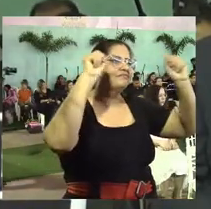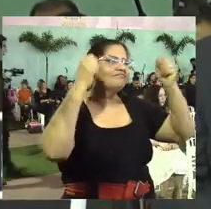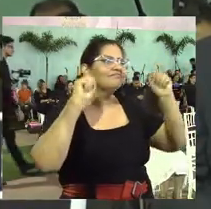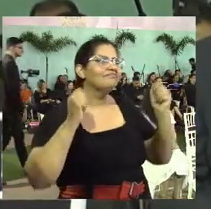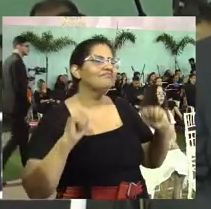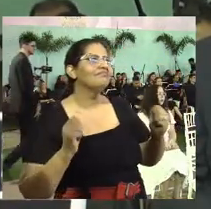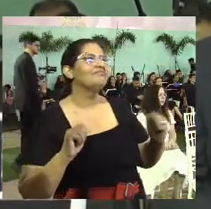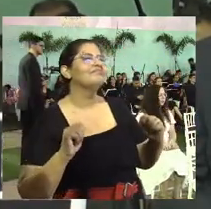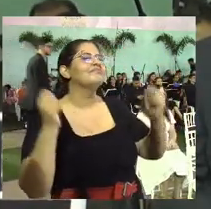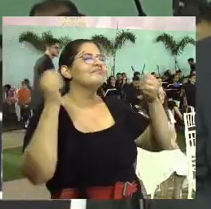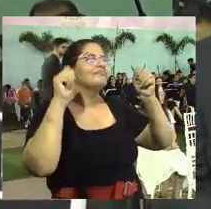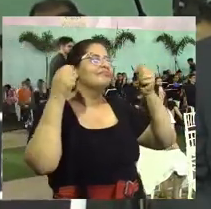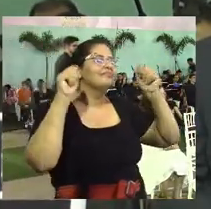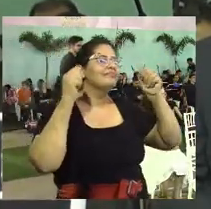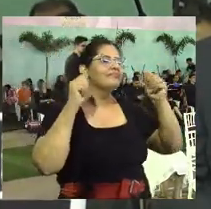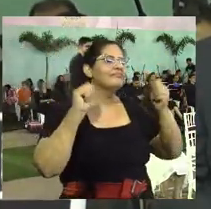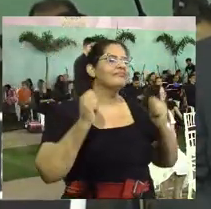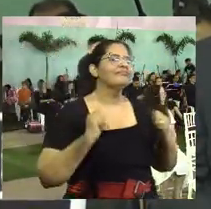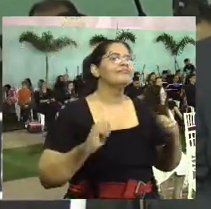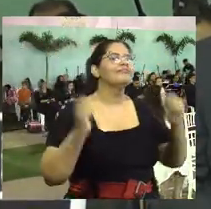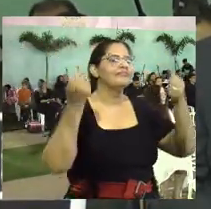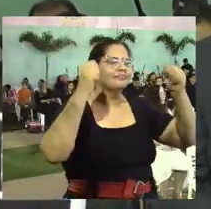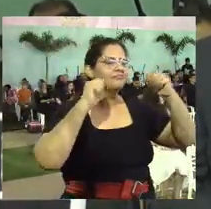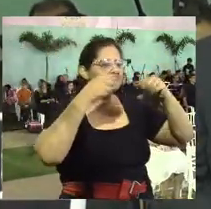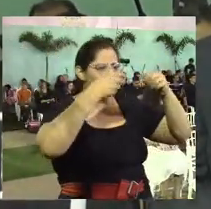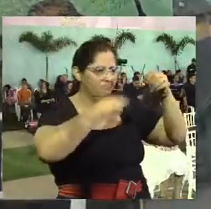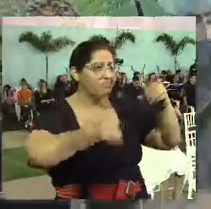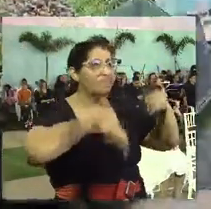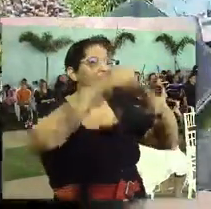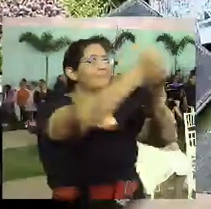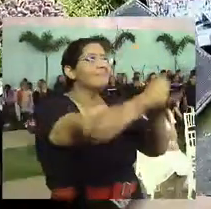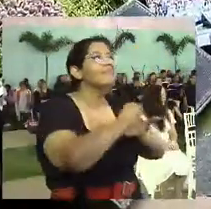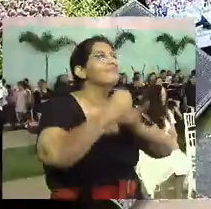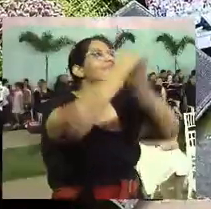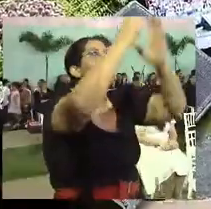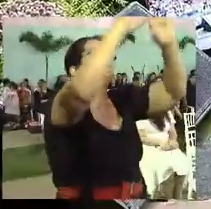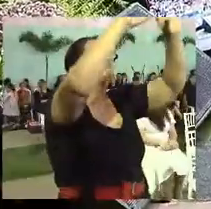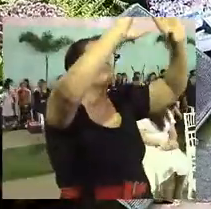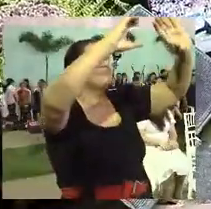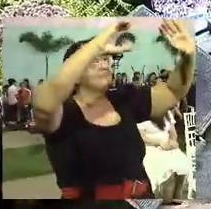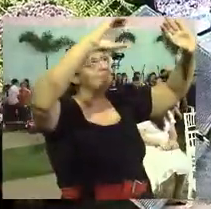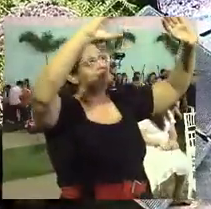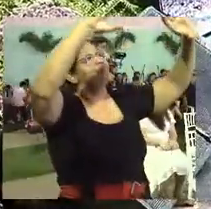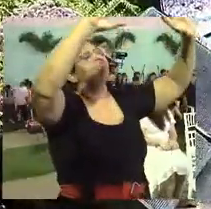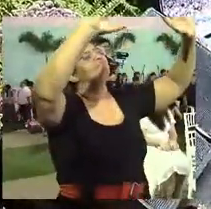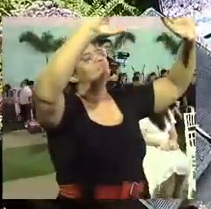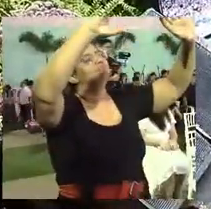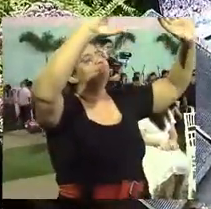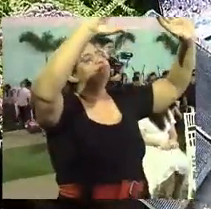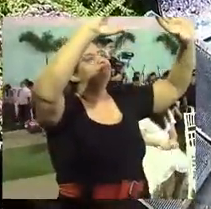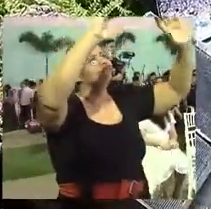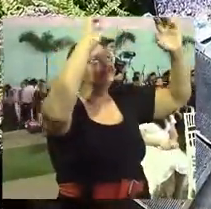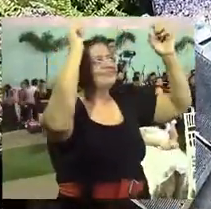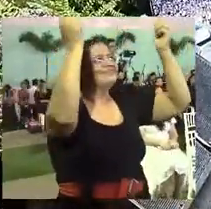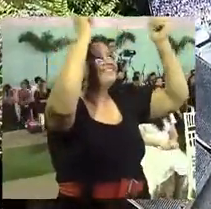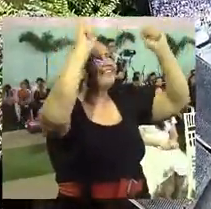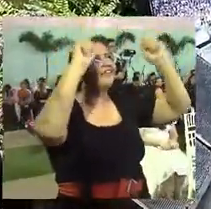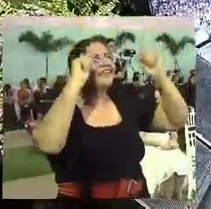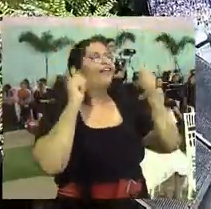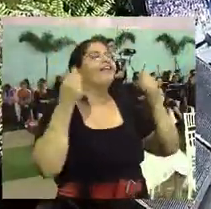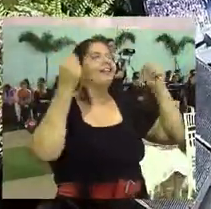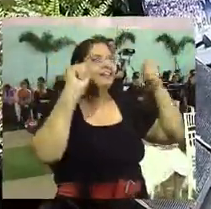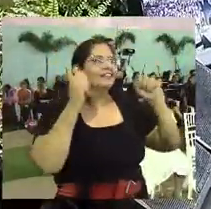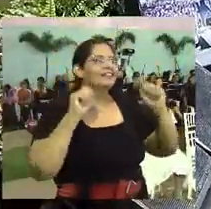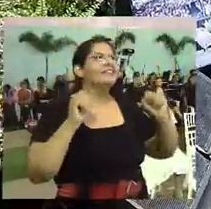te adorarei te adorarei quando chegar aí no céu te adorarei te